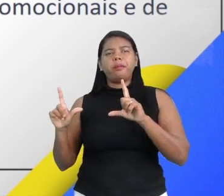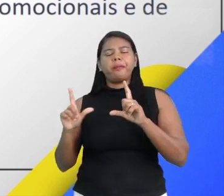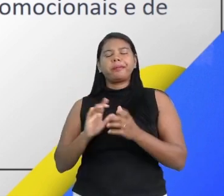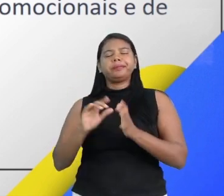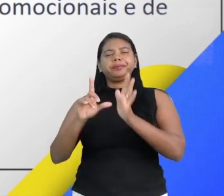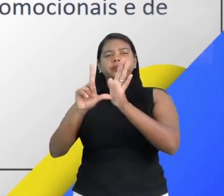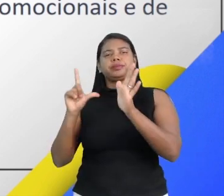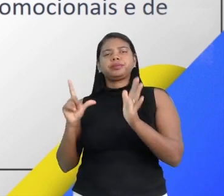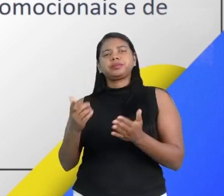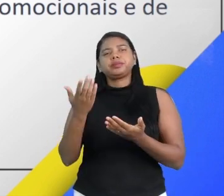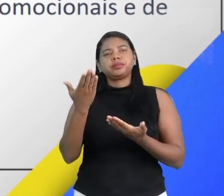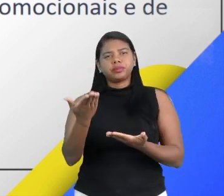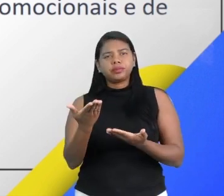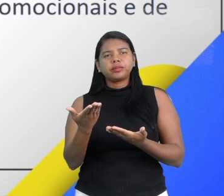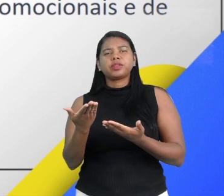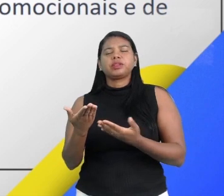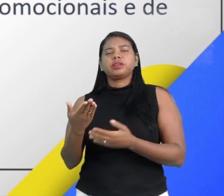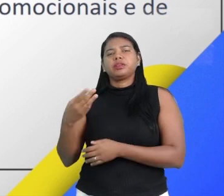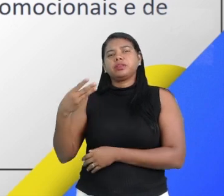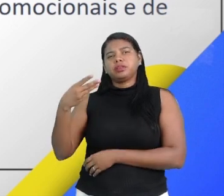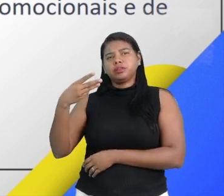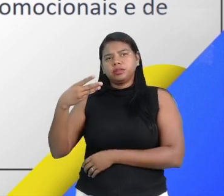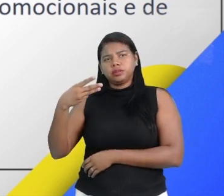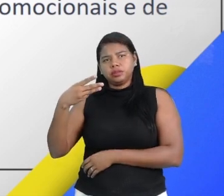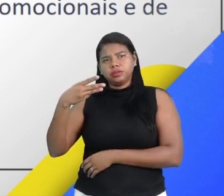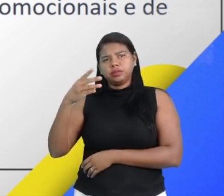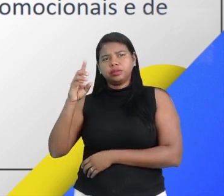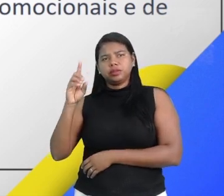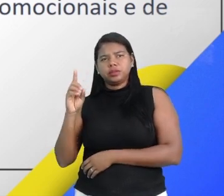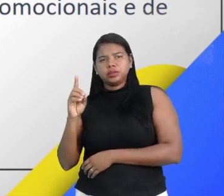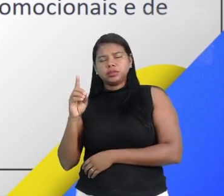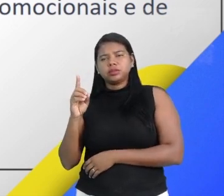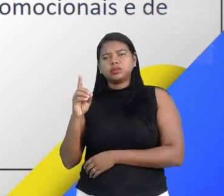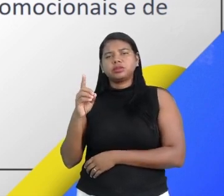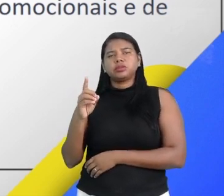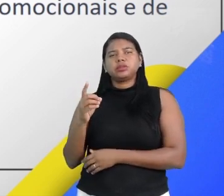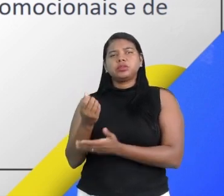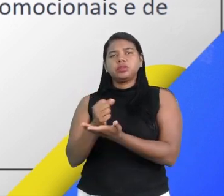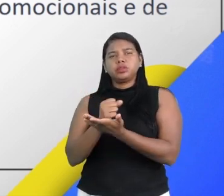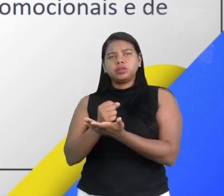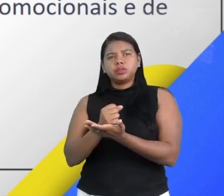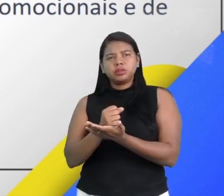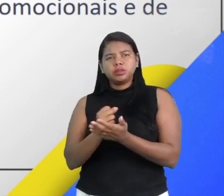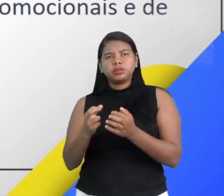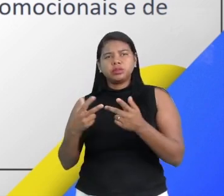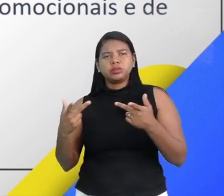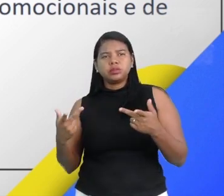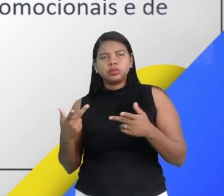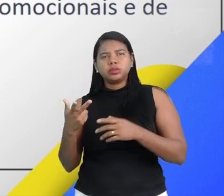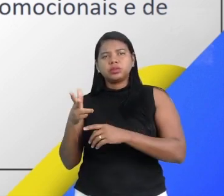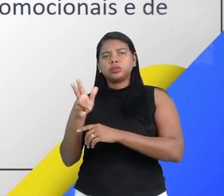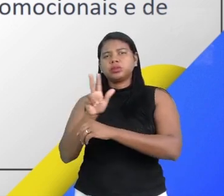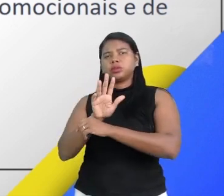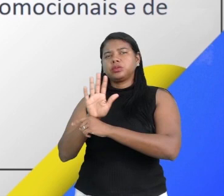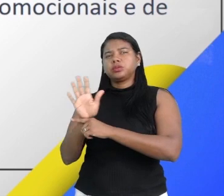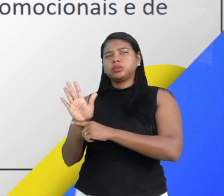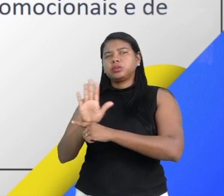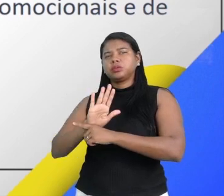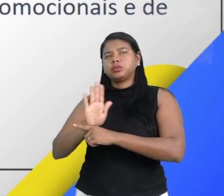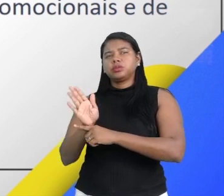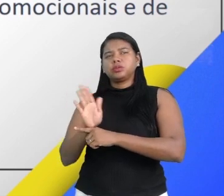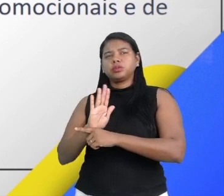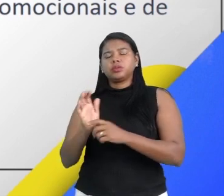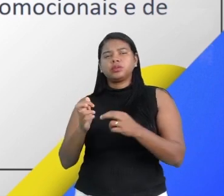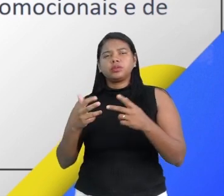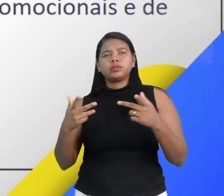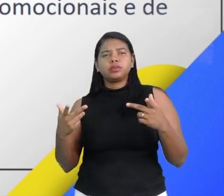você fazer um 3D ou um personagem de um videogame ou um personagem de um filme 3D de uma animação, muitas dessas